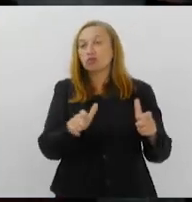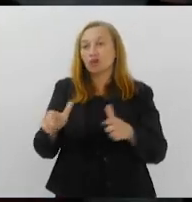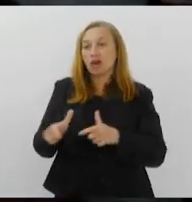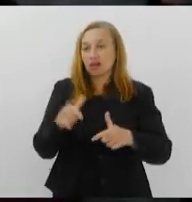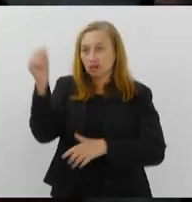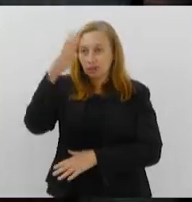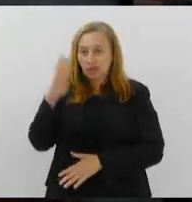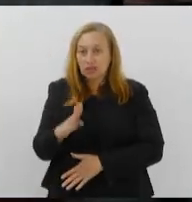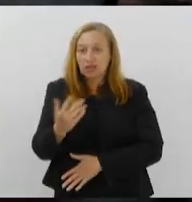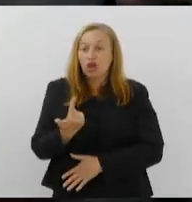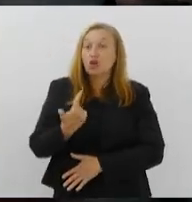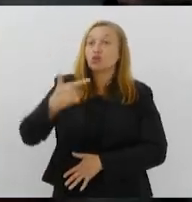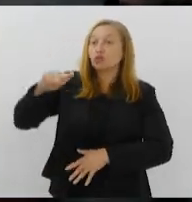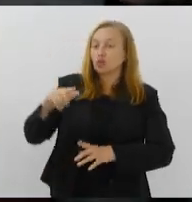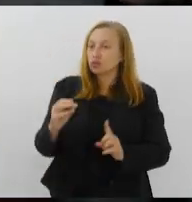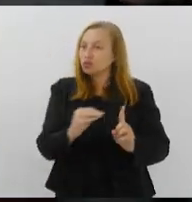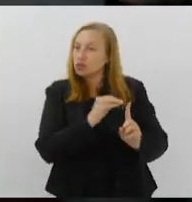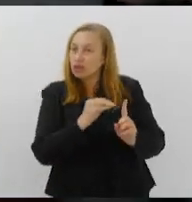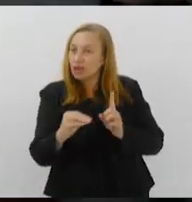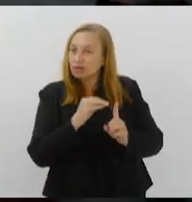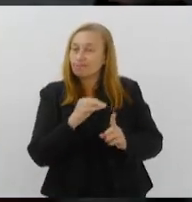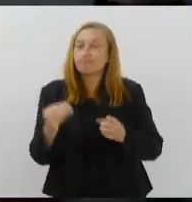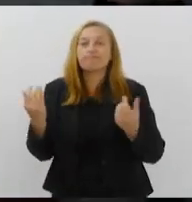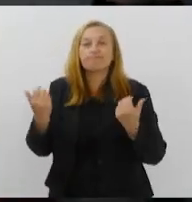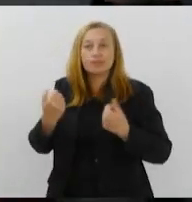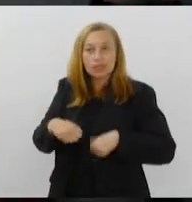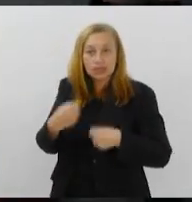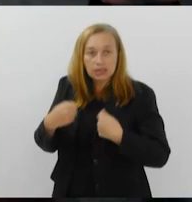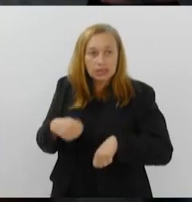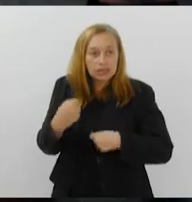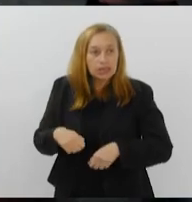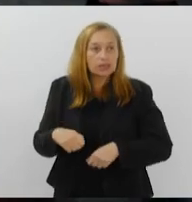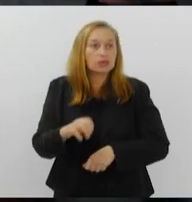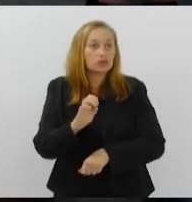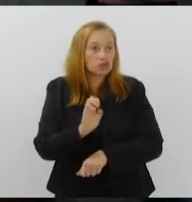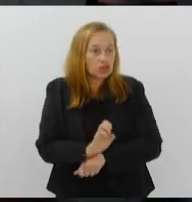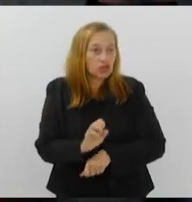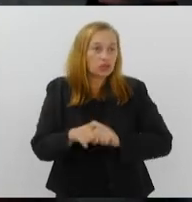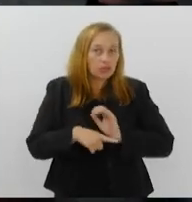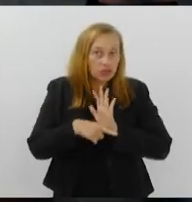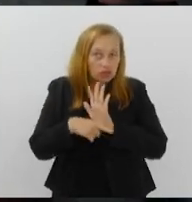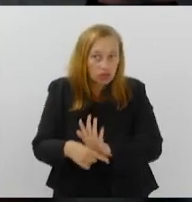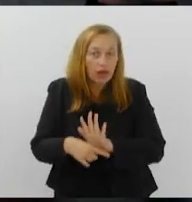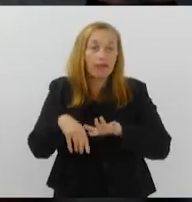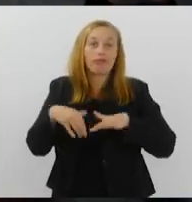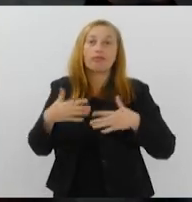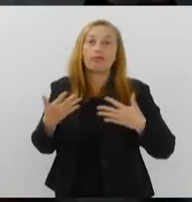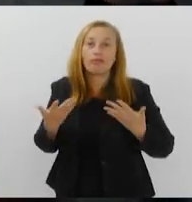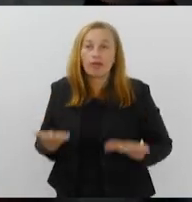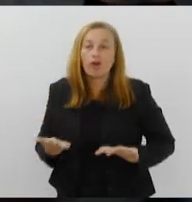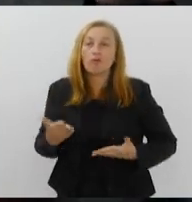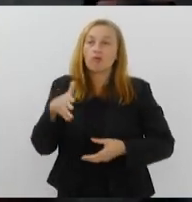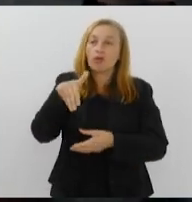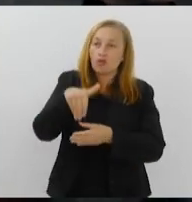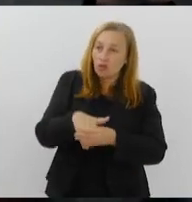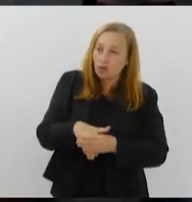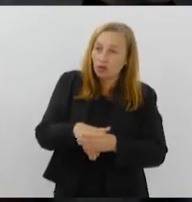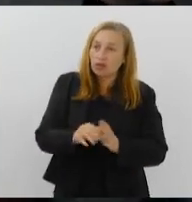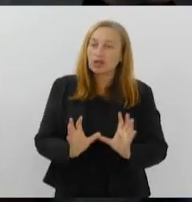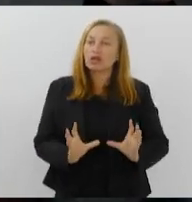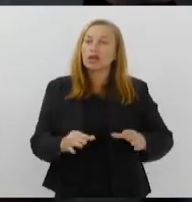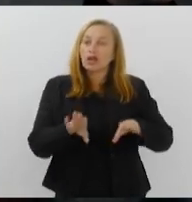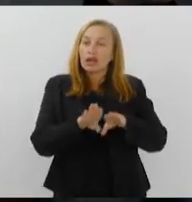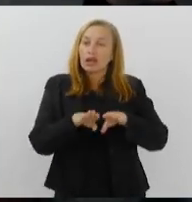sem sombra de dúvidas, precisa da mão do estado para a sua proteção. Então, meu voto pela mesa